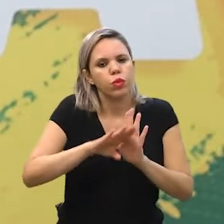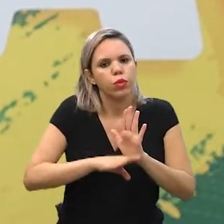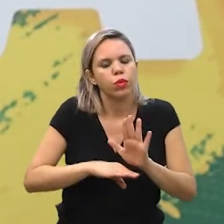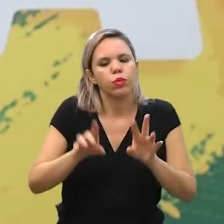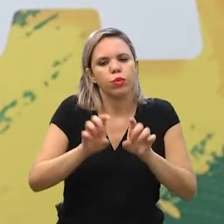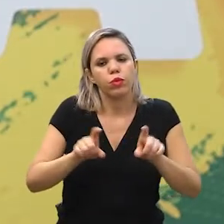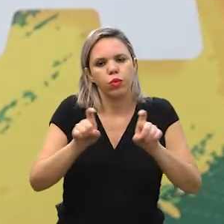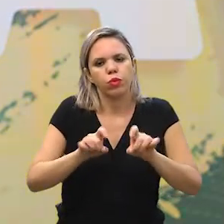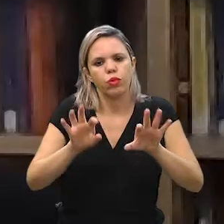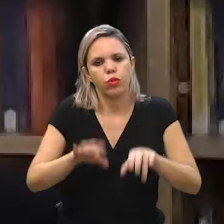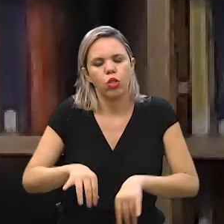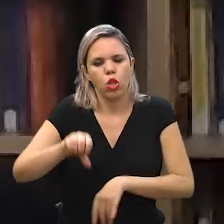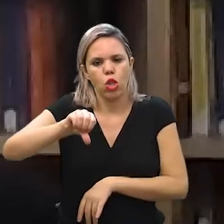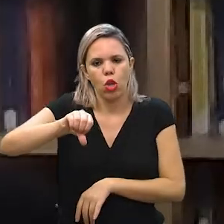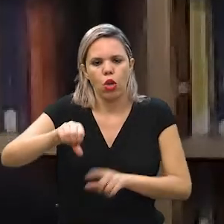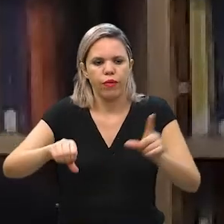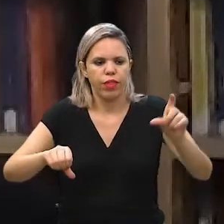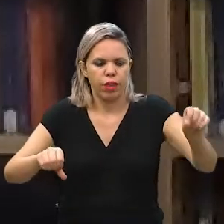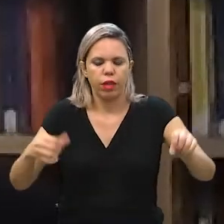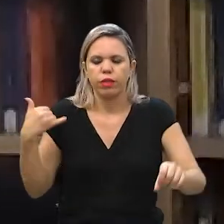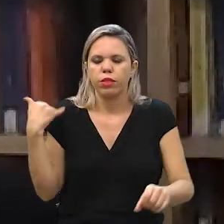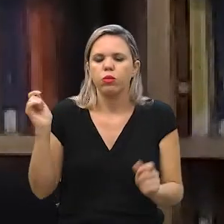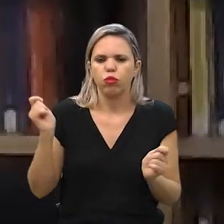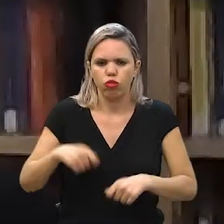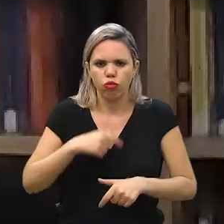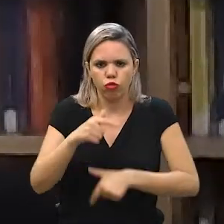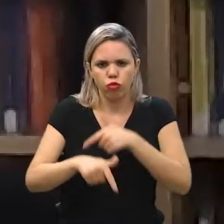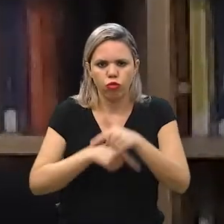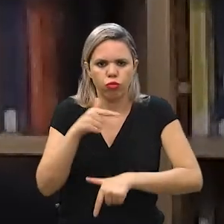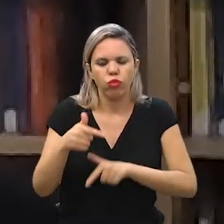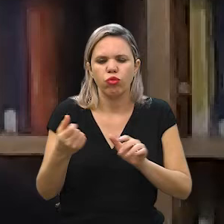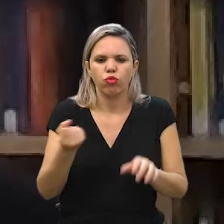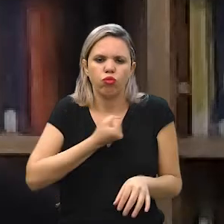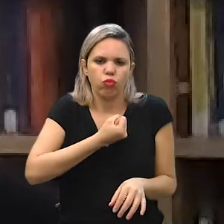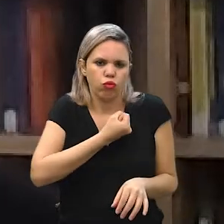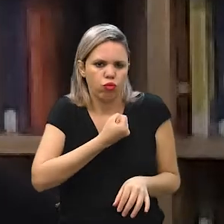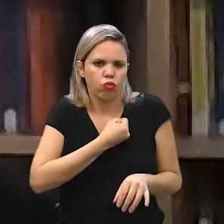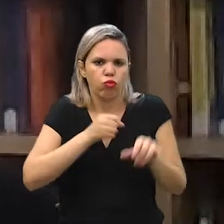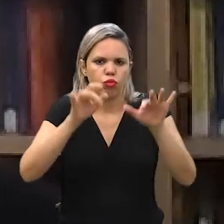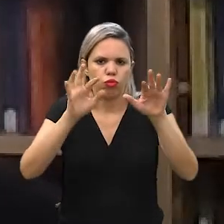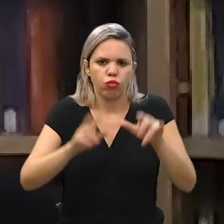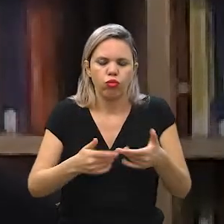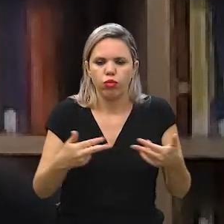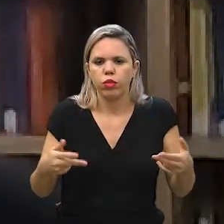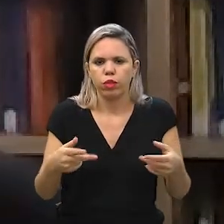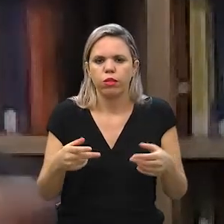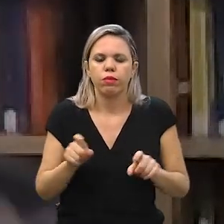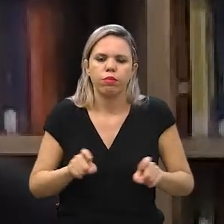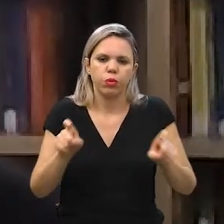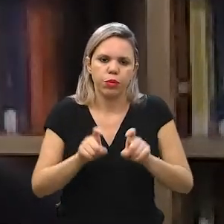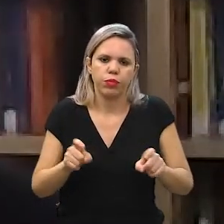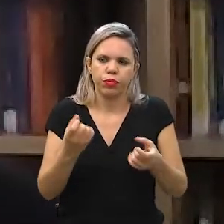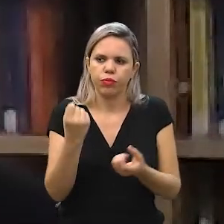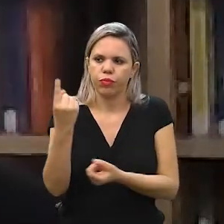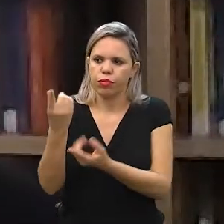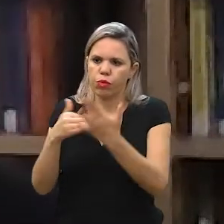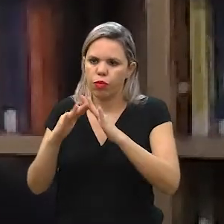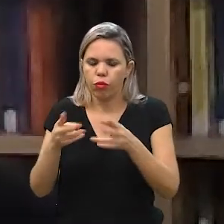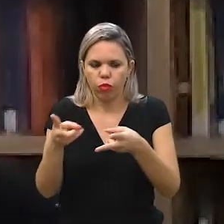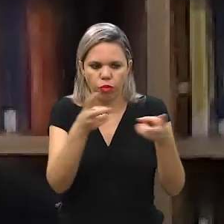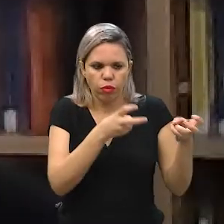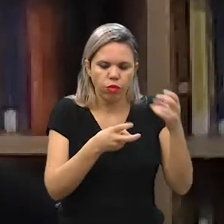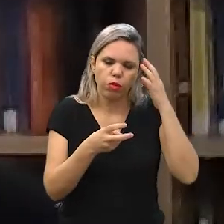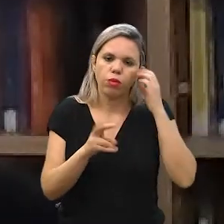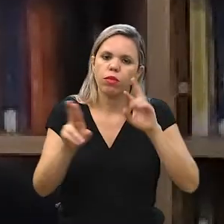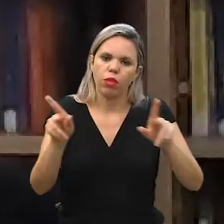Um aluno de 9, 10 anos já deveria trabalhar com low code, com uma programação em Scratch, né? Como algumas escolas, né, que você percebe